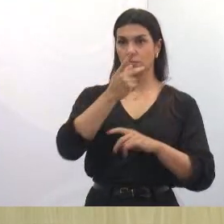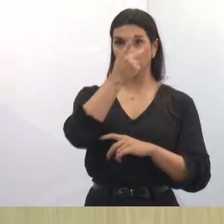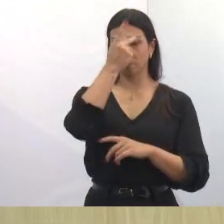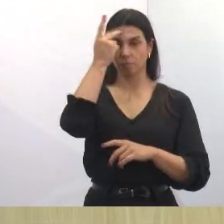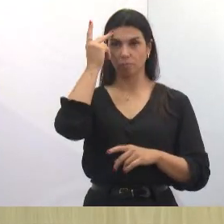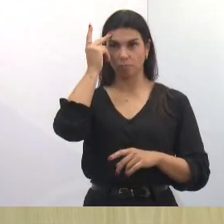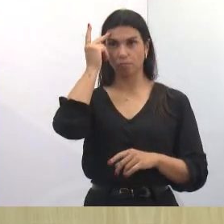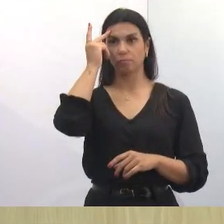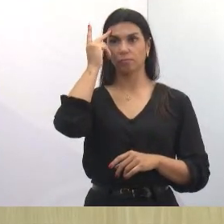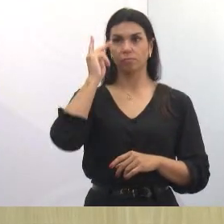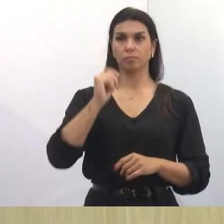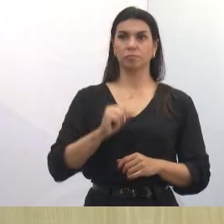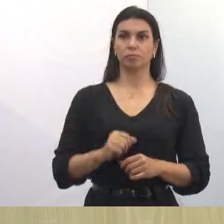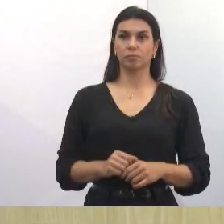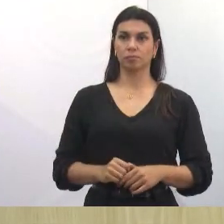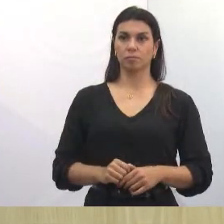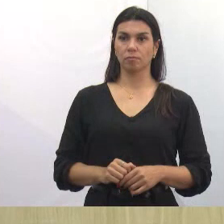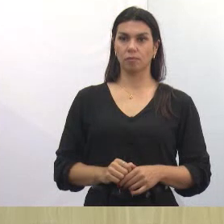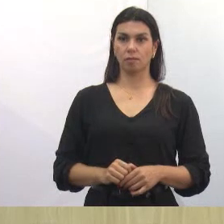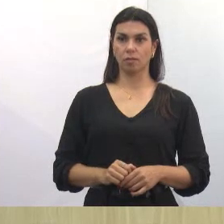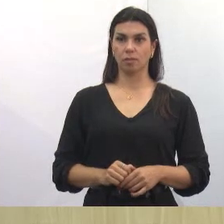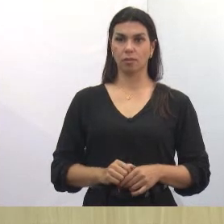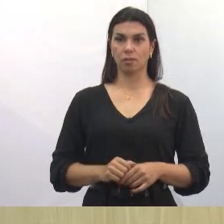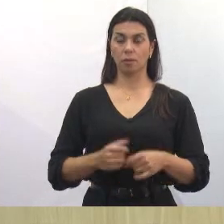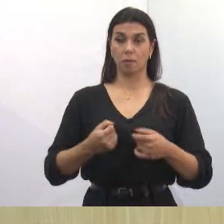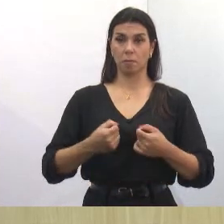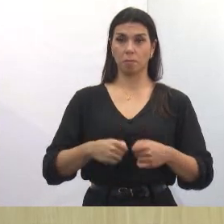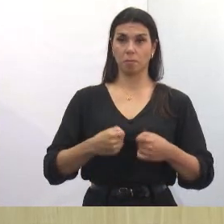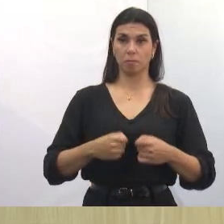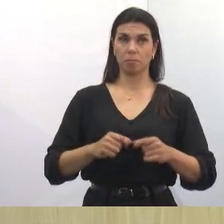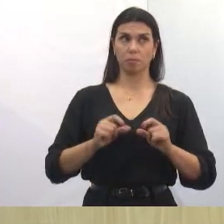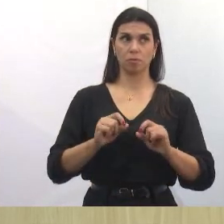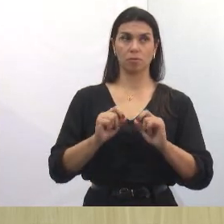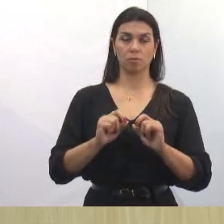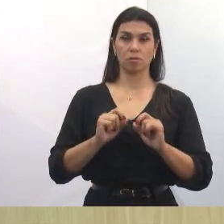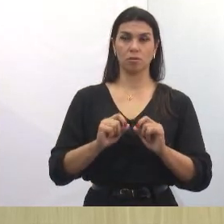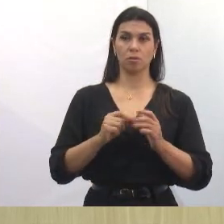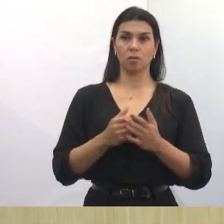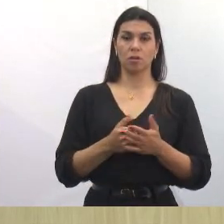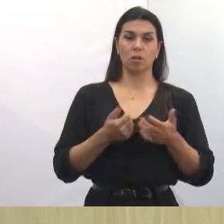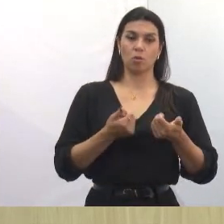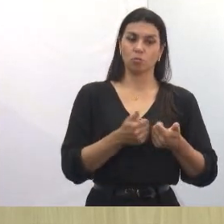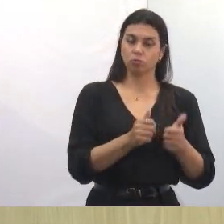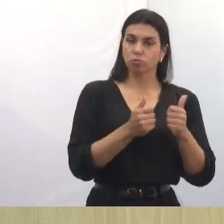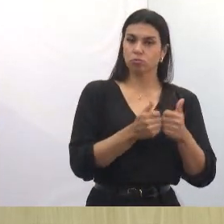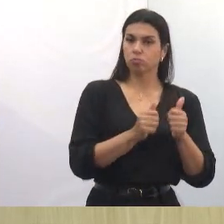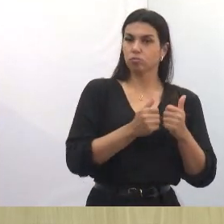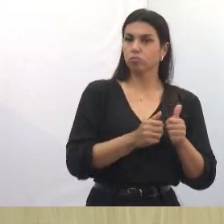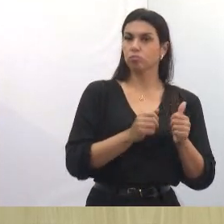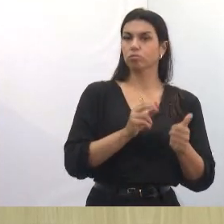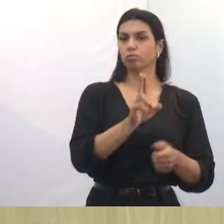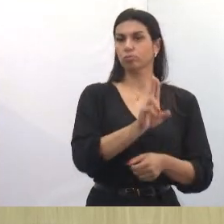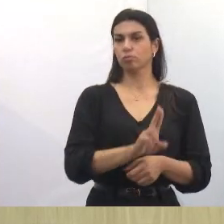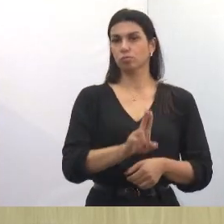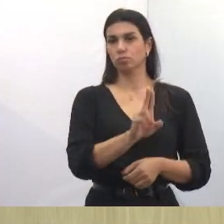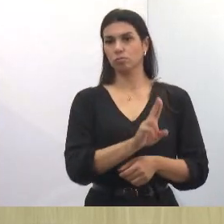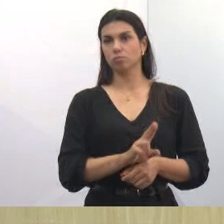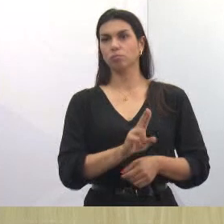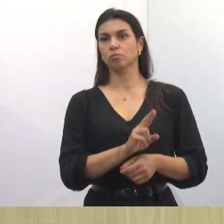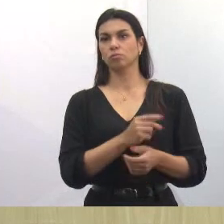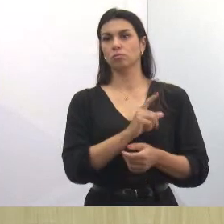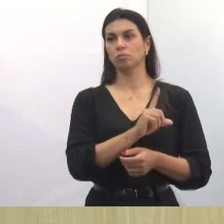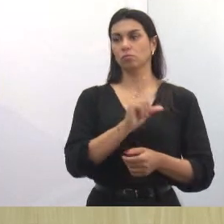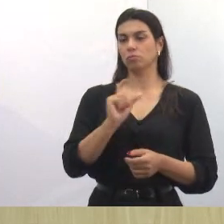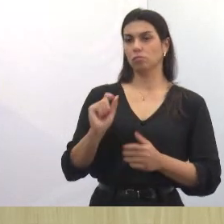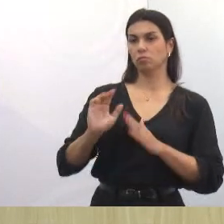pessoas que precisam do referido meio de locomoção para ir ao trabalho, escola,